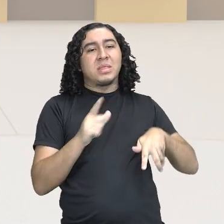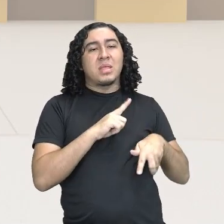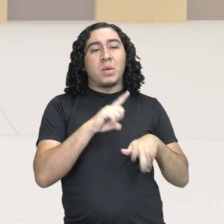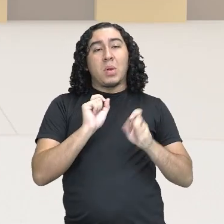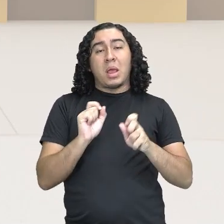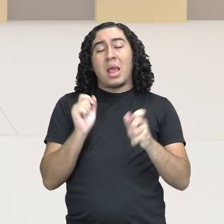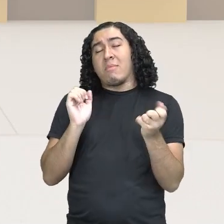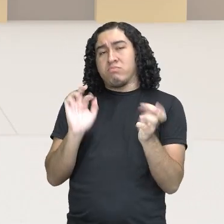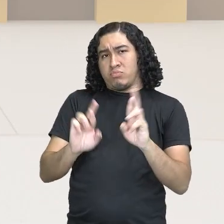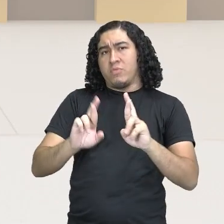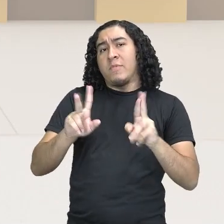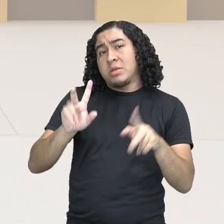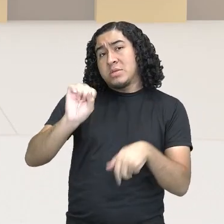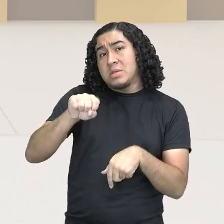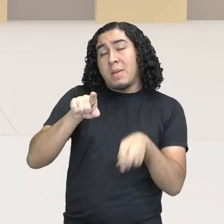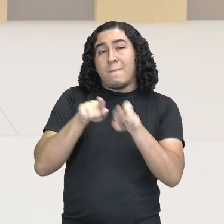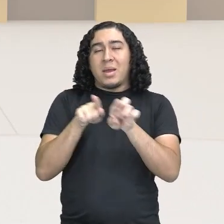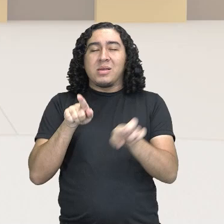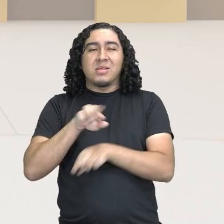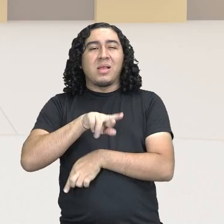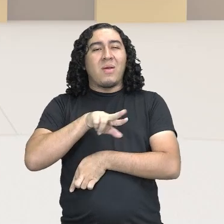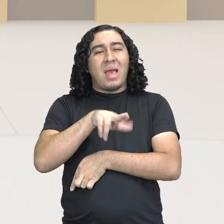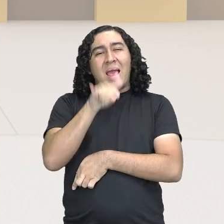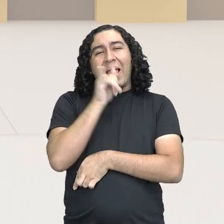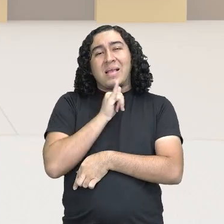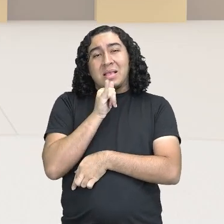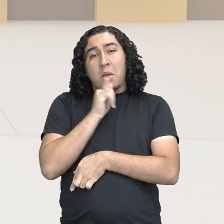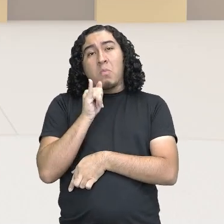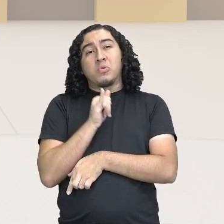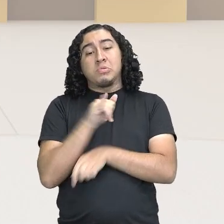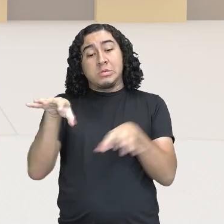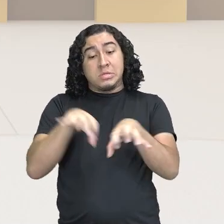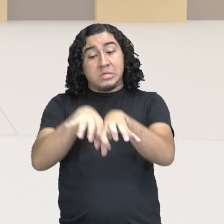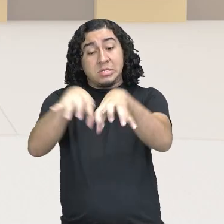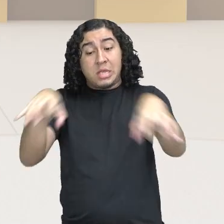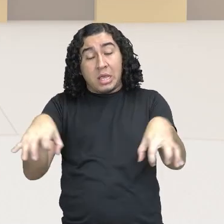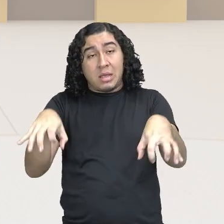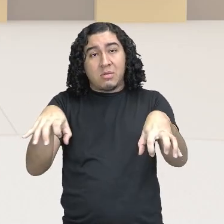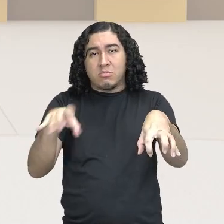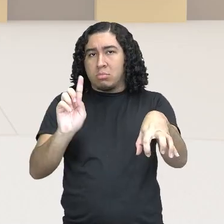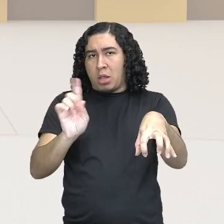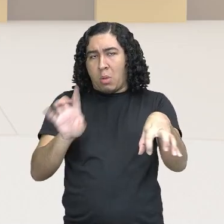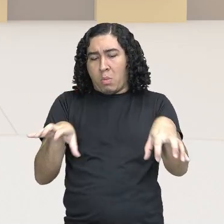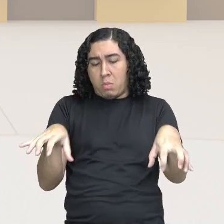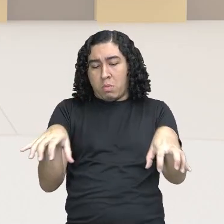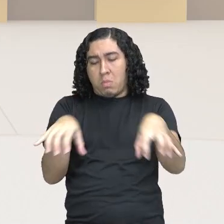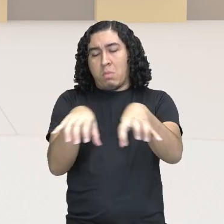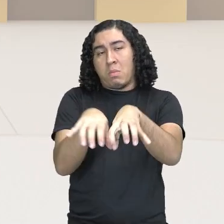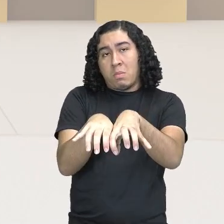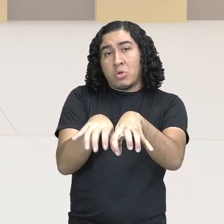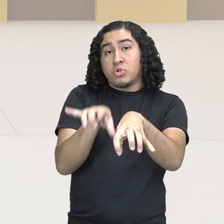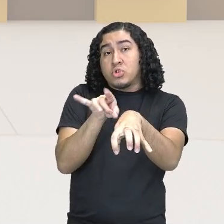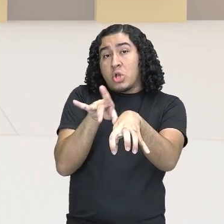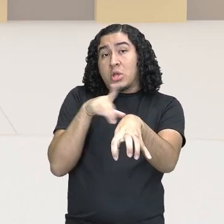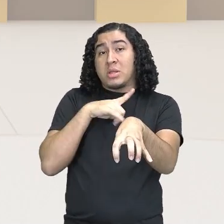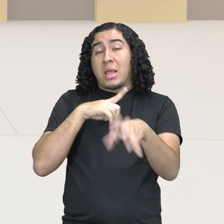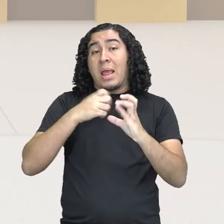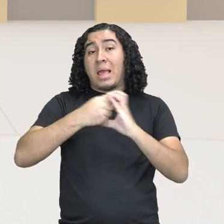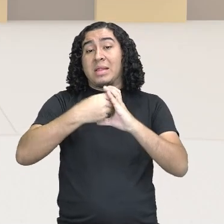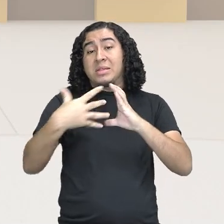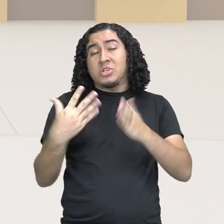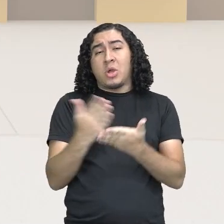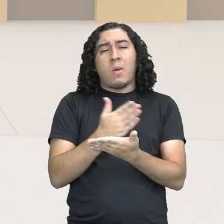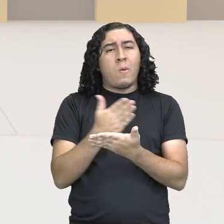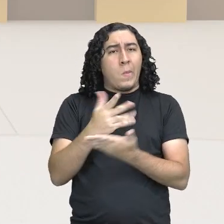ter diferença, elas não são totalmente diferentes, uma não exclui a outra, só que tem algumas particularidades, não é